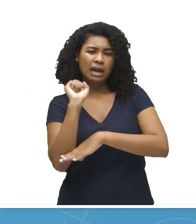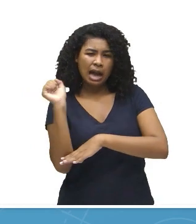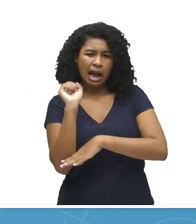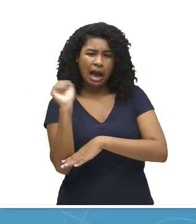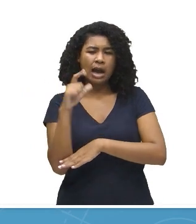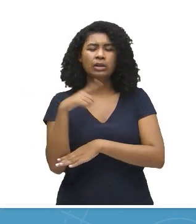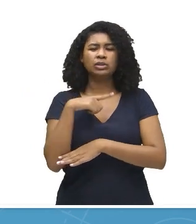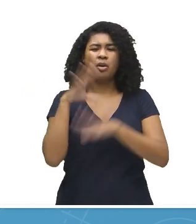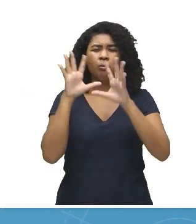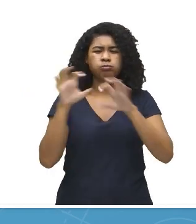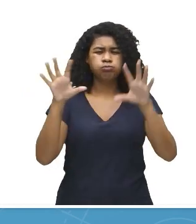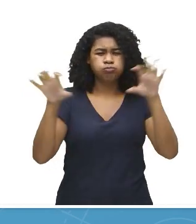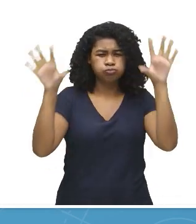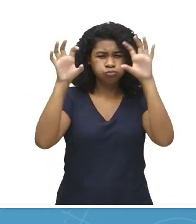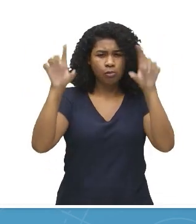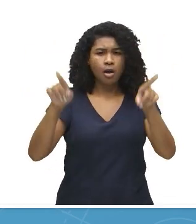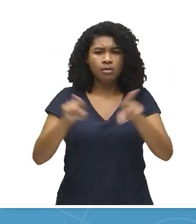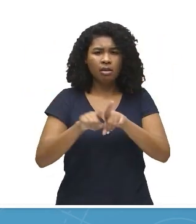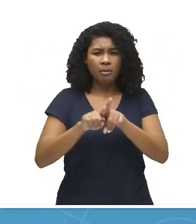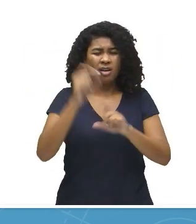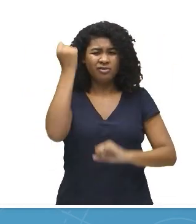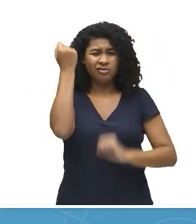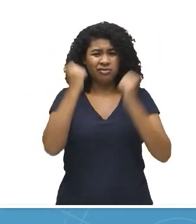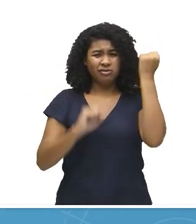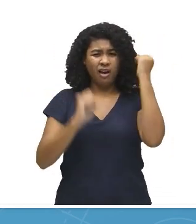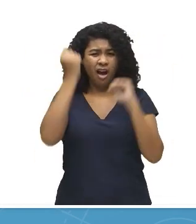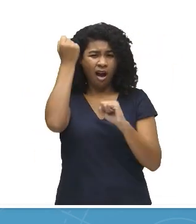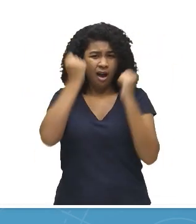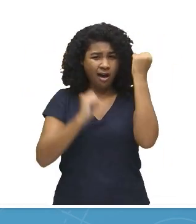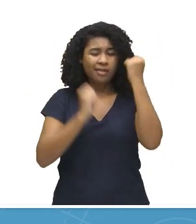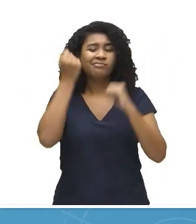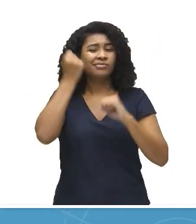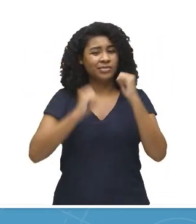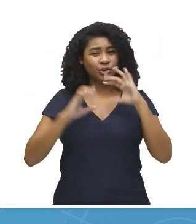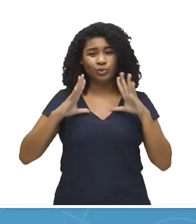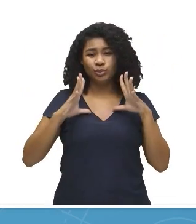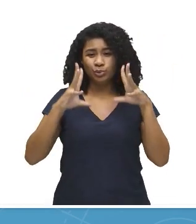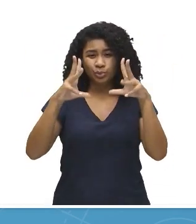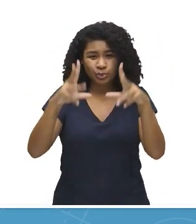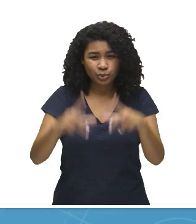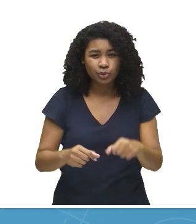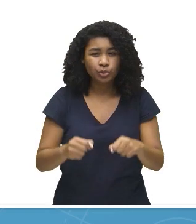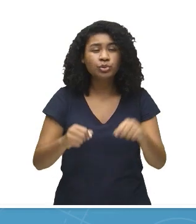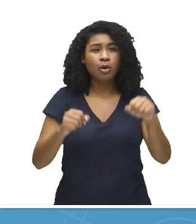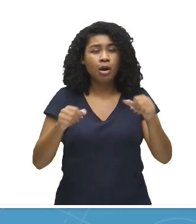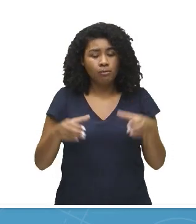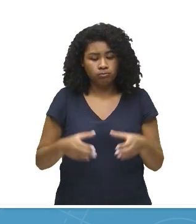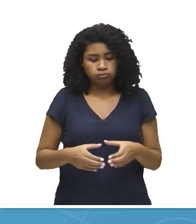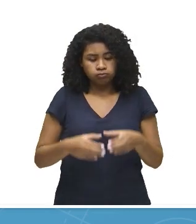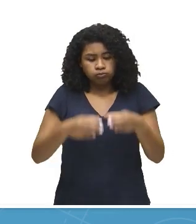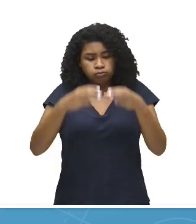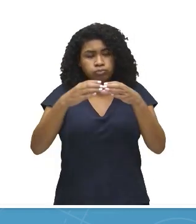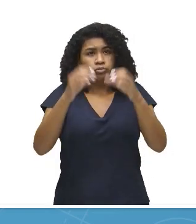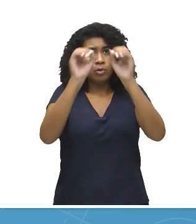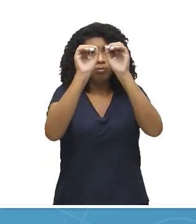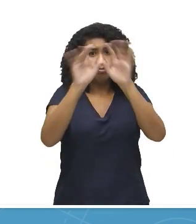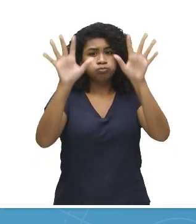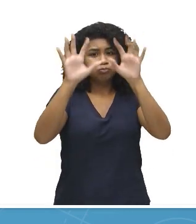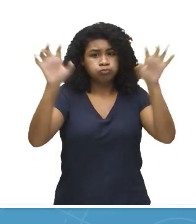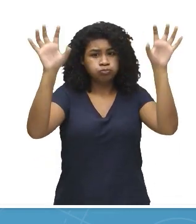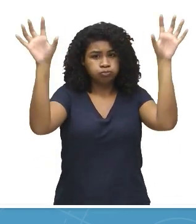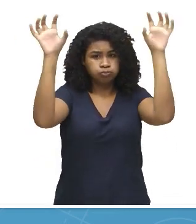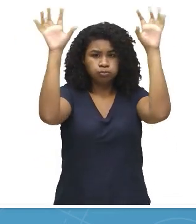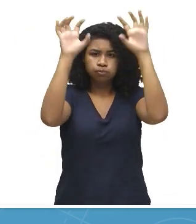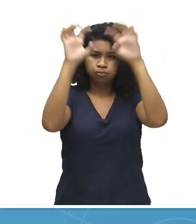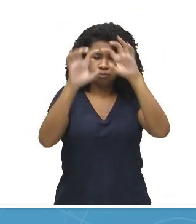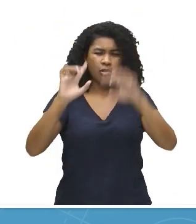temos aí também a industrialização, né, as indústrias emitindo o gás carbônico através das